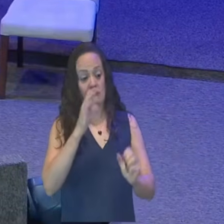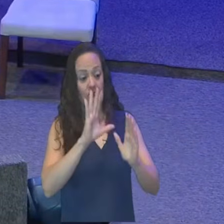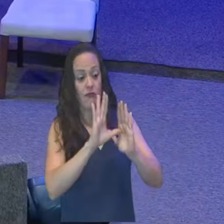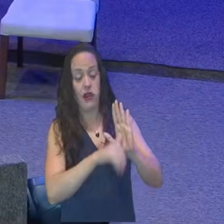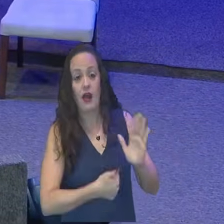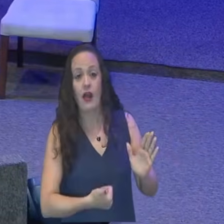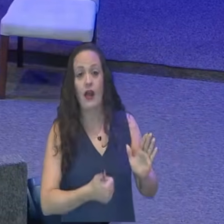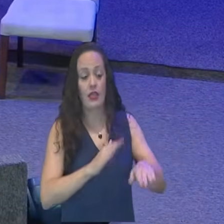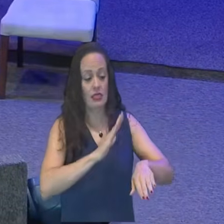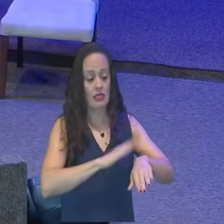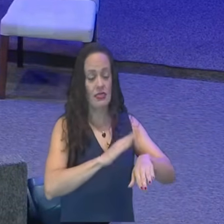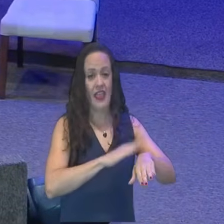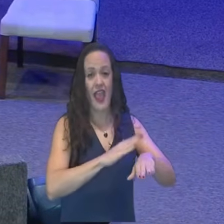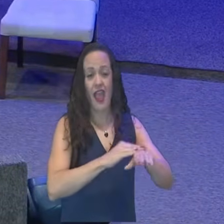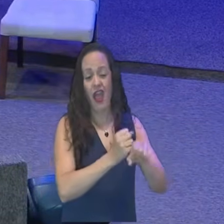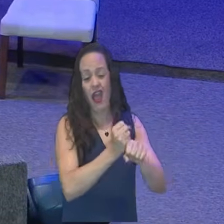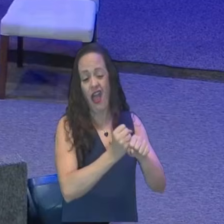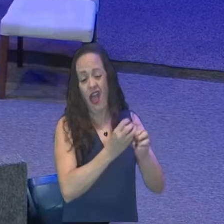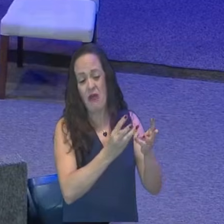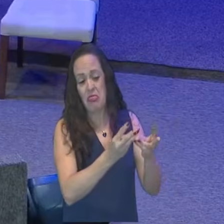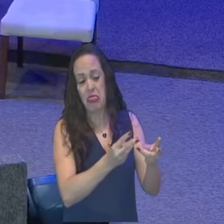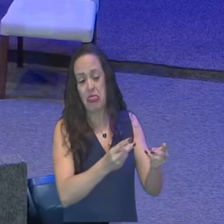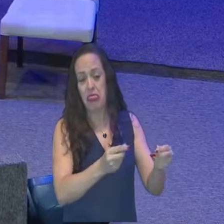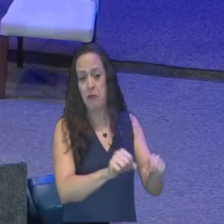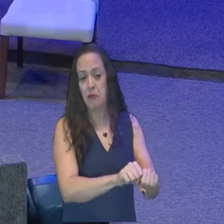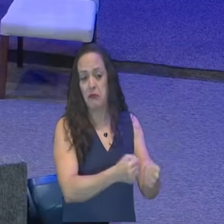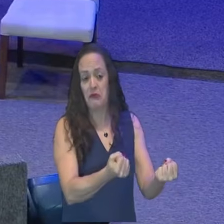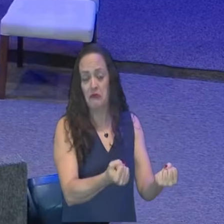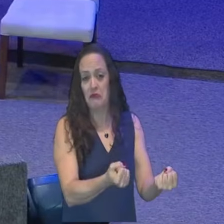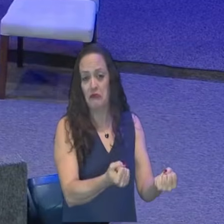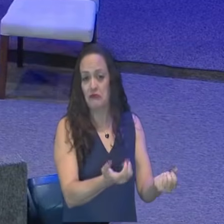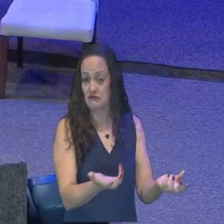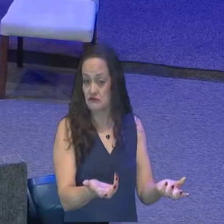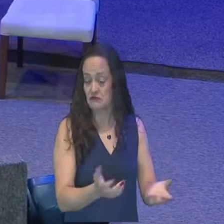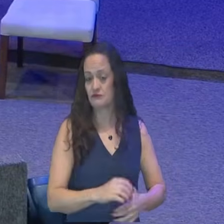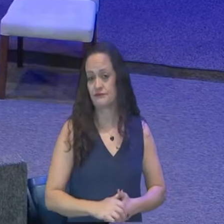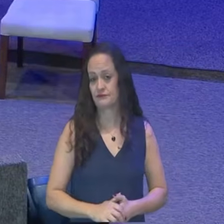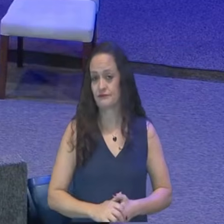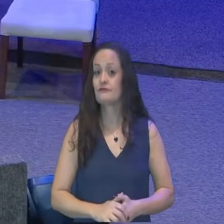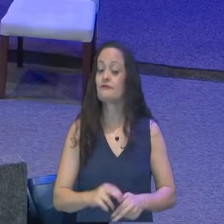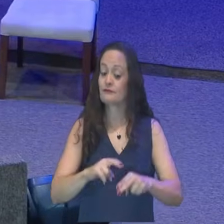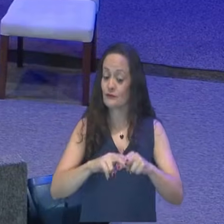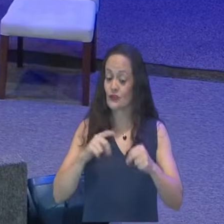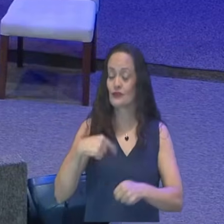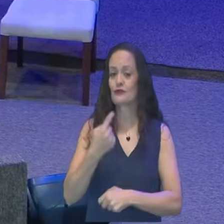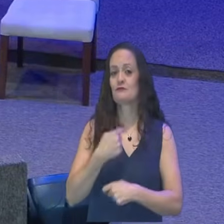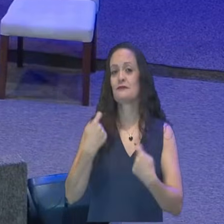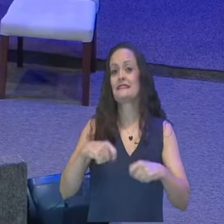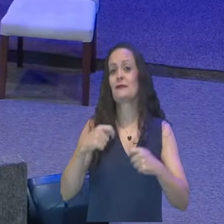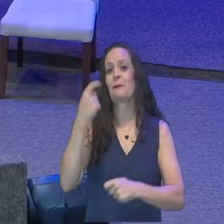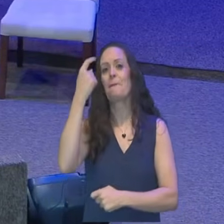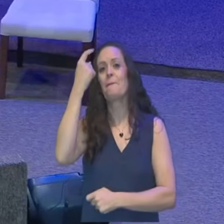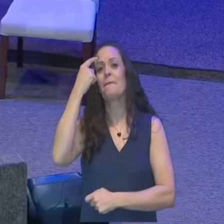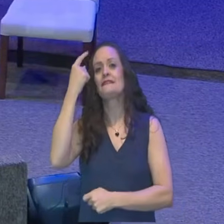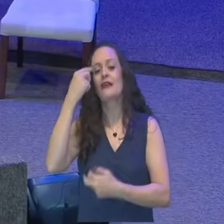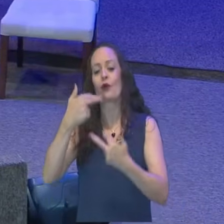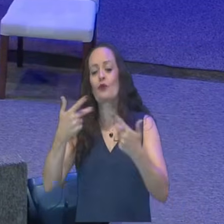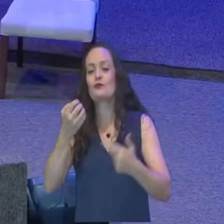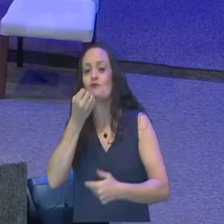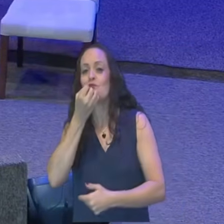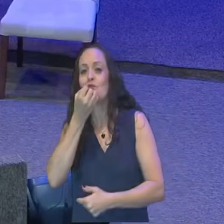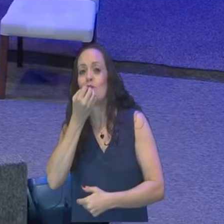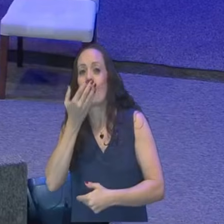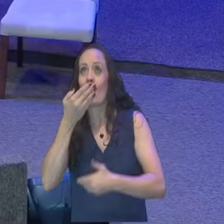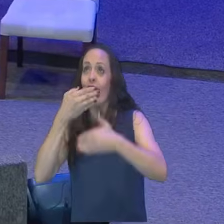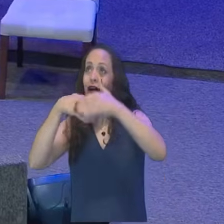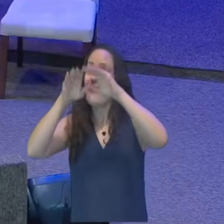corroídos. E aqui ele começa a chamar a nossa atenção para os bens eternos. E é claro, meus irmãos, aqui Jesus